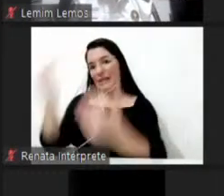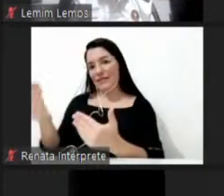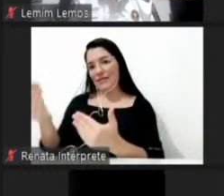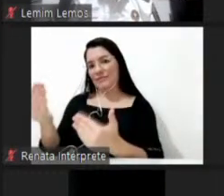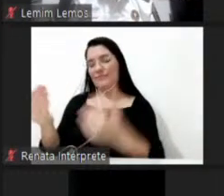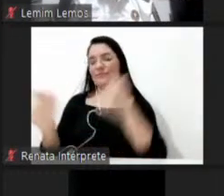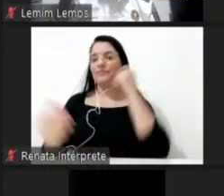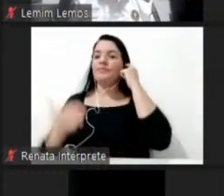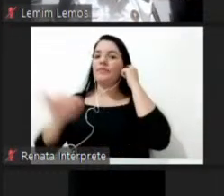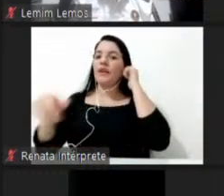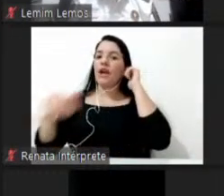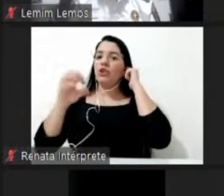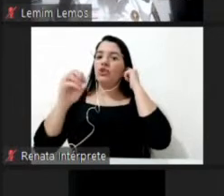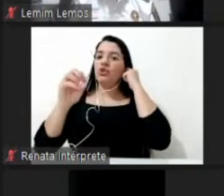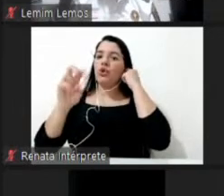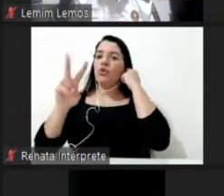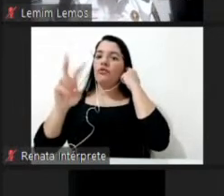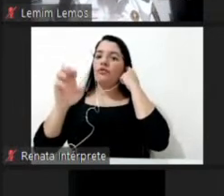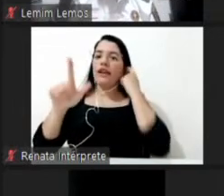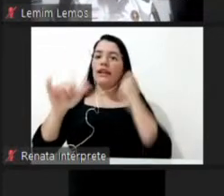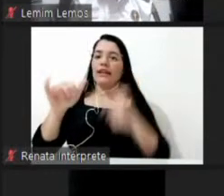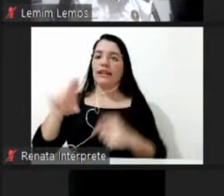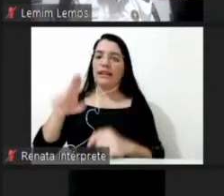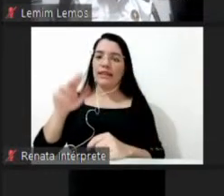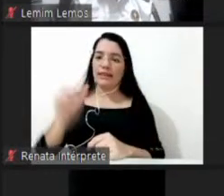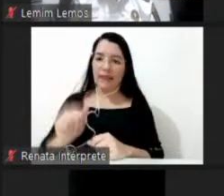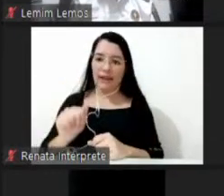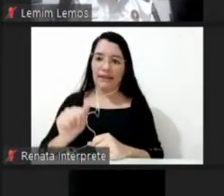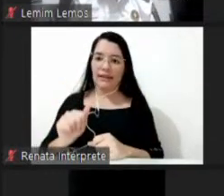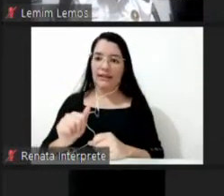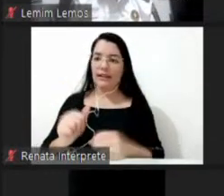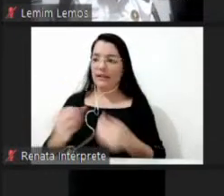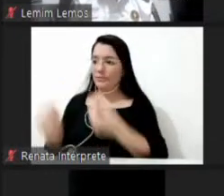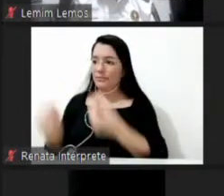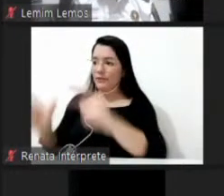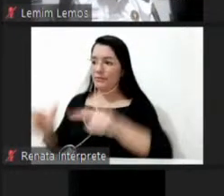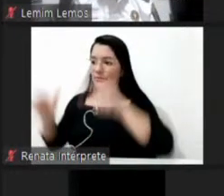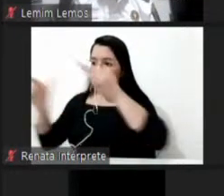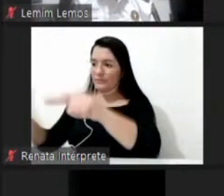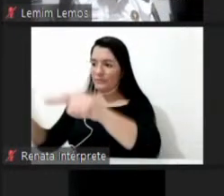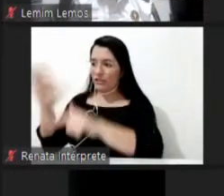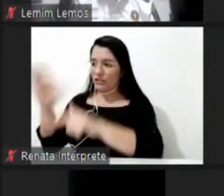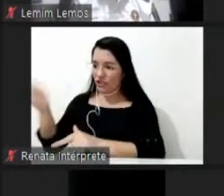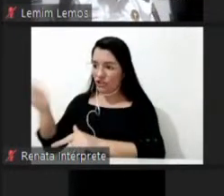suas palavras. Recebeu o seu diploma aí?